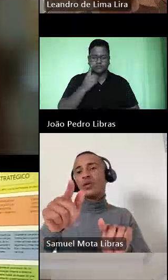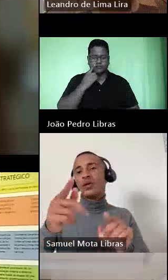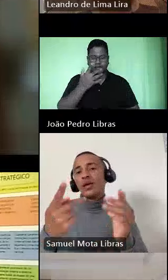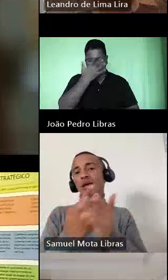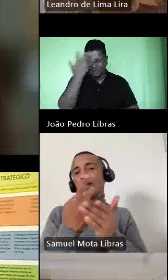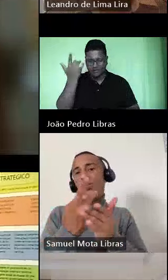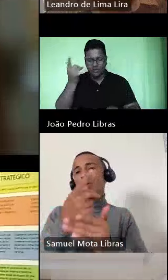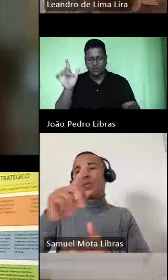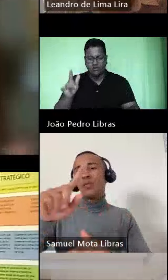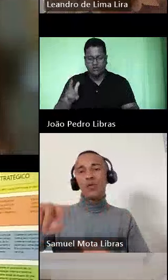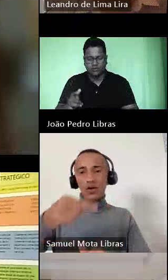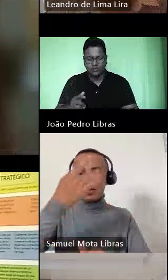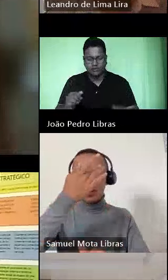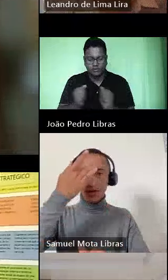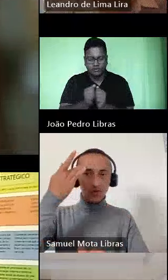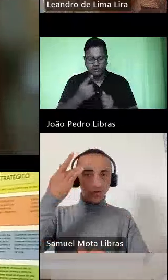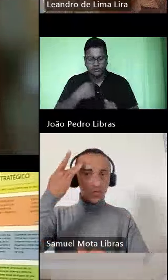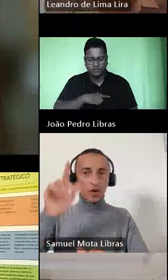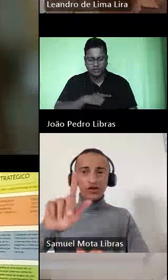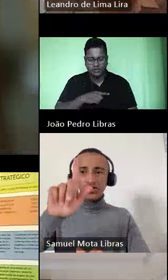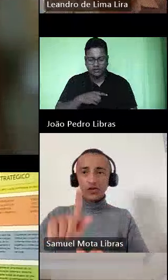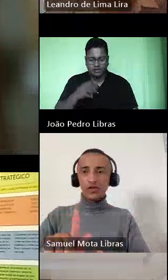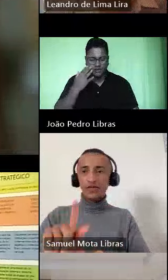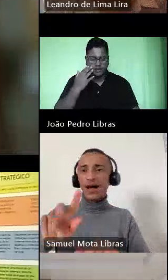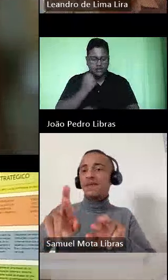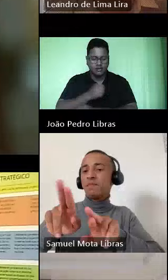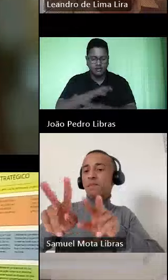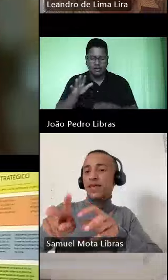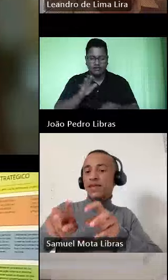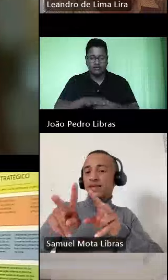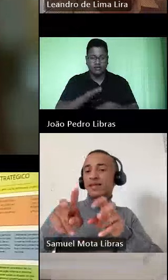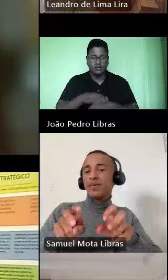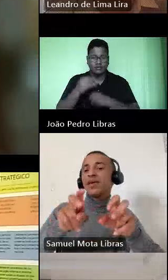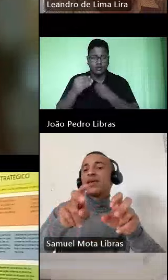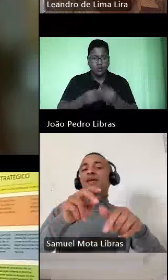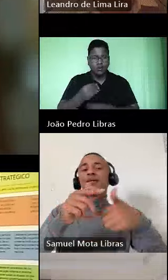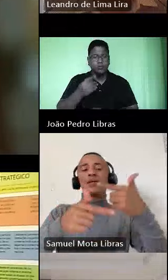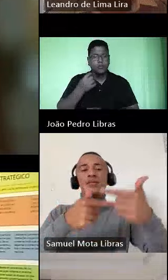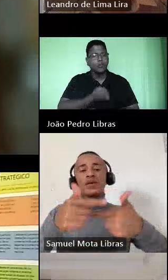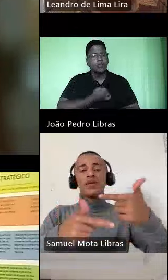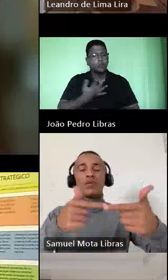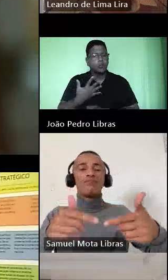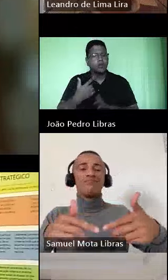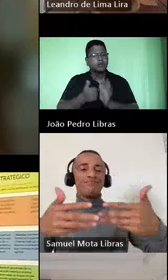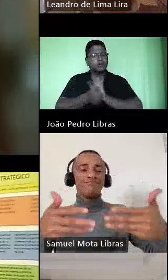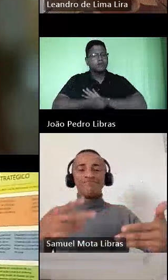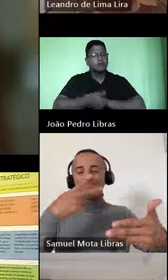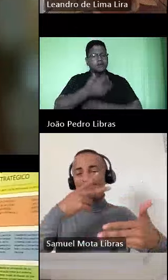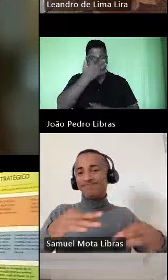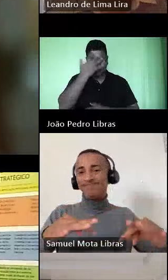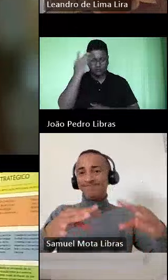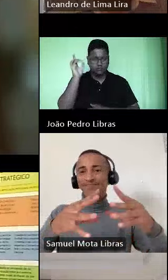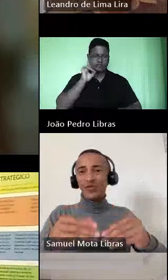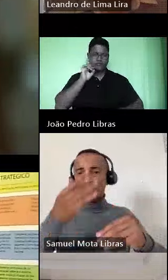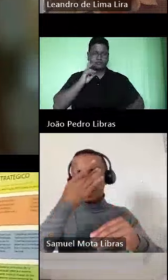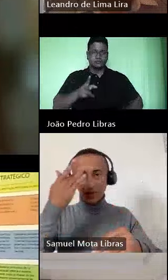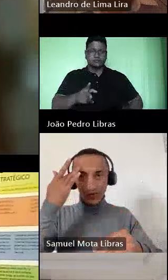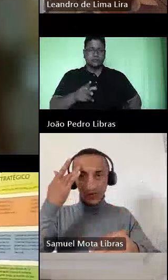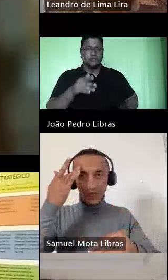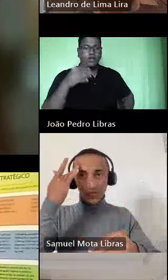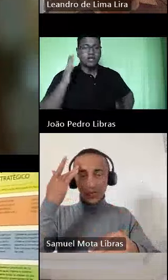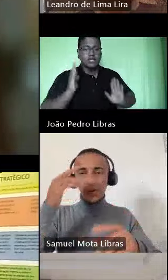vier depois de nós vai descobrir que foi feito de tal maneira que tal maneira quantas vezes eu acho que todo todo mundo que é servidor público já entrou em algum tipo de